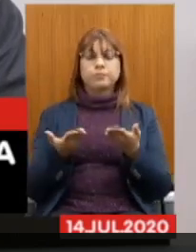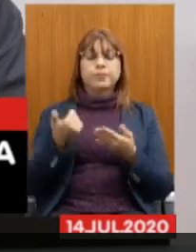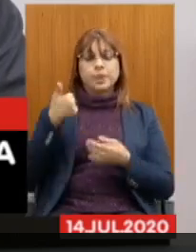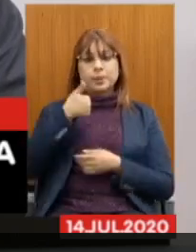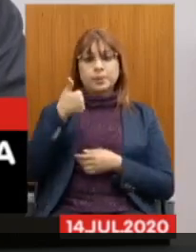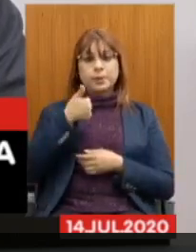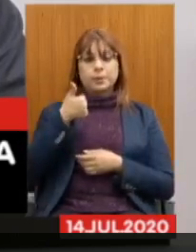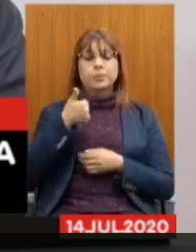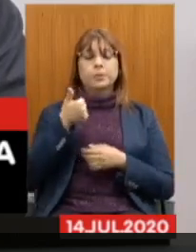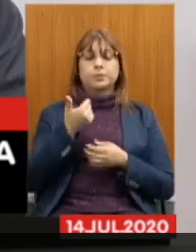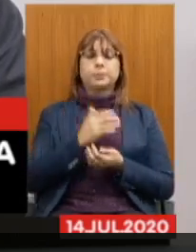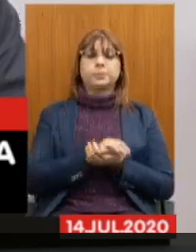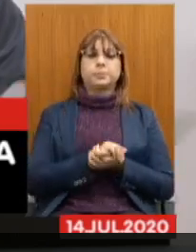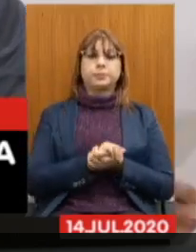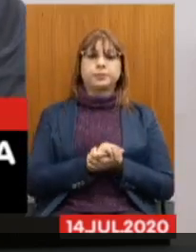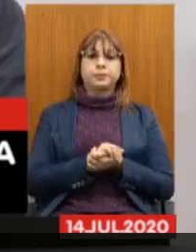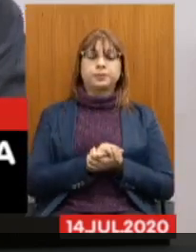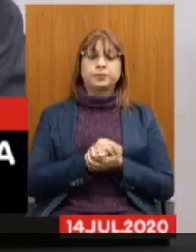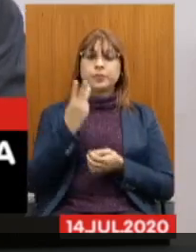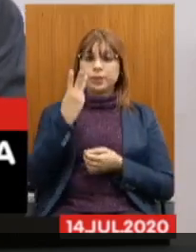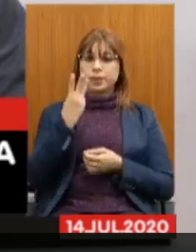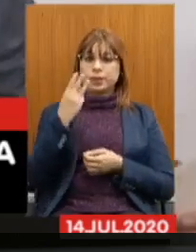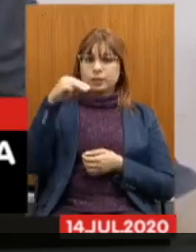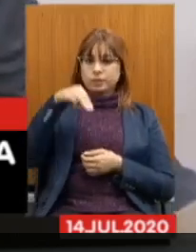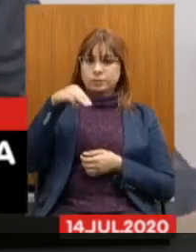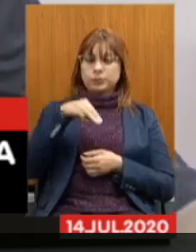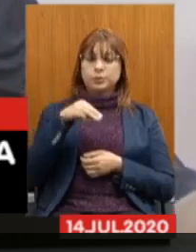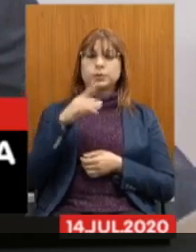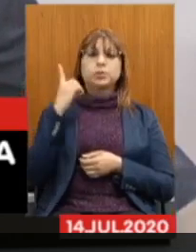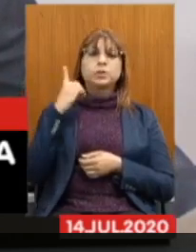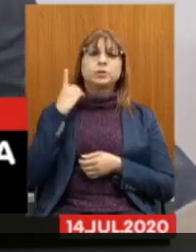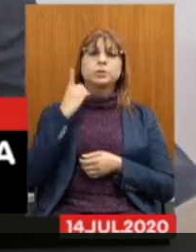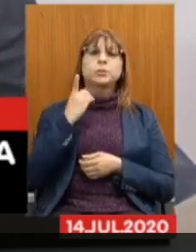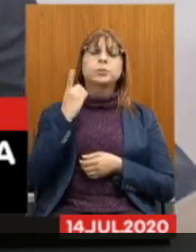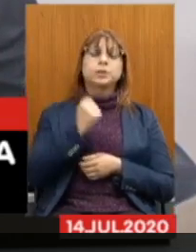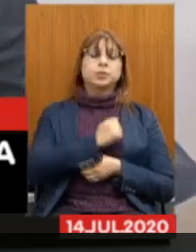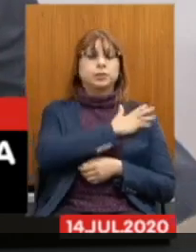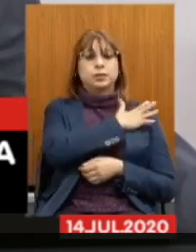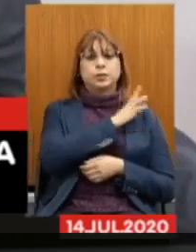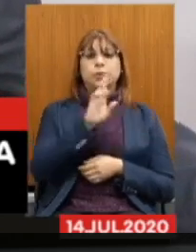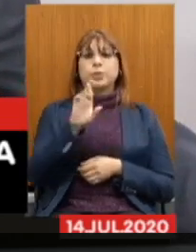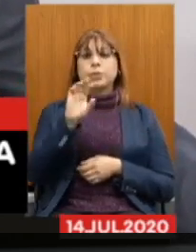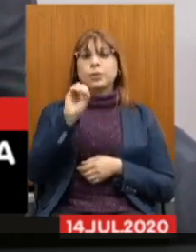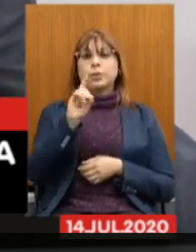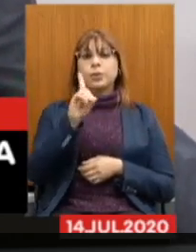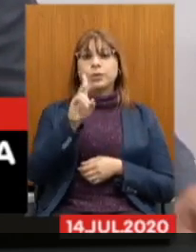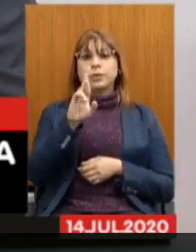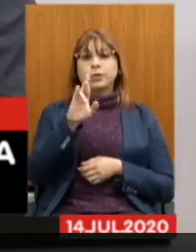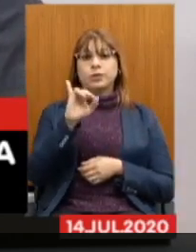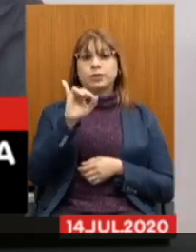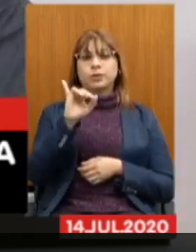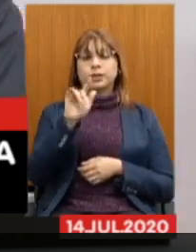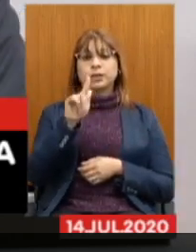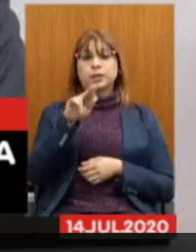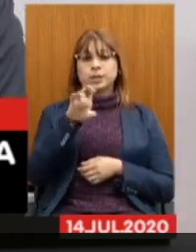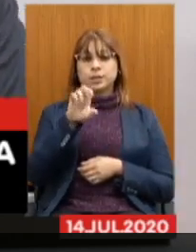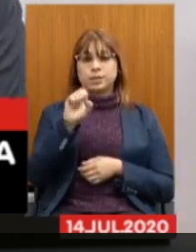primeiro orador, que disporá de 3 minutos, o deputado Sargento Rodrigues.